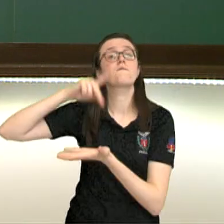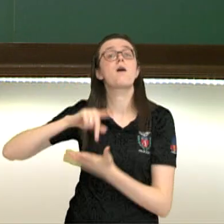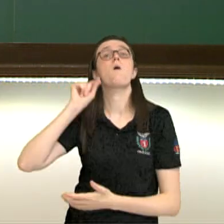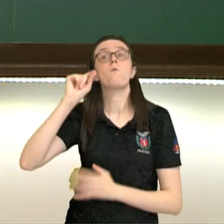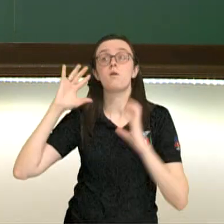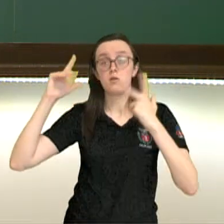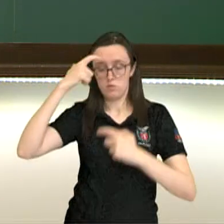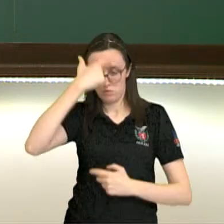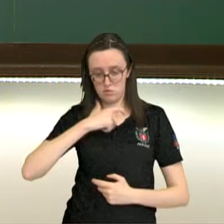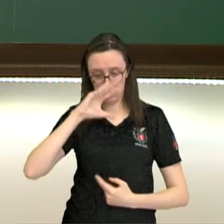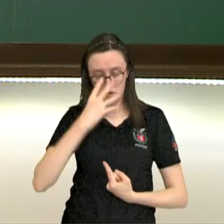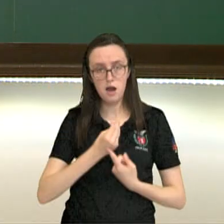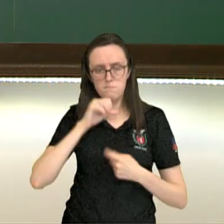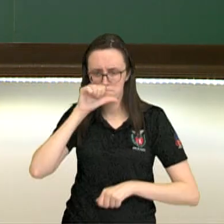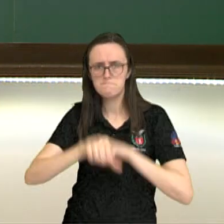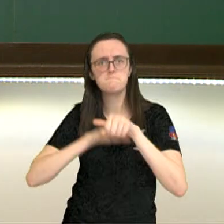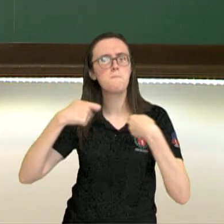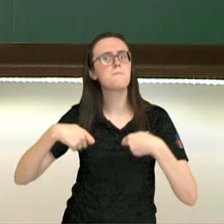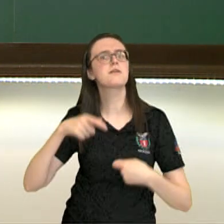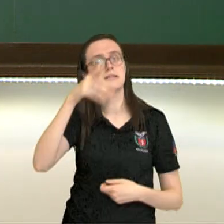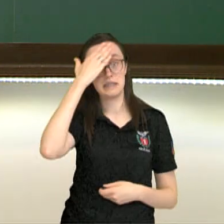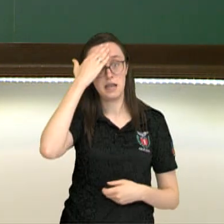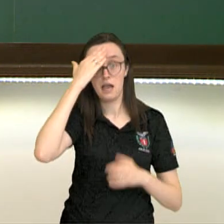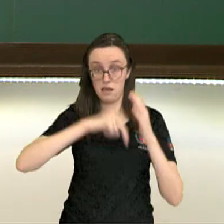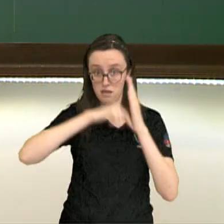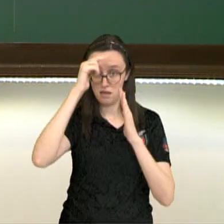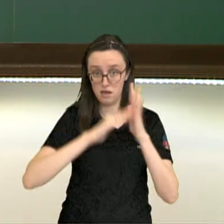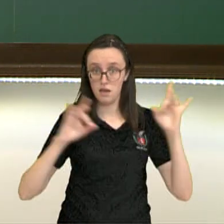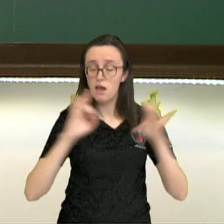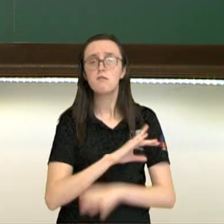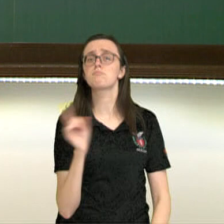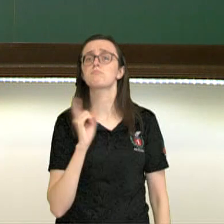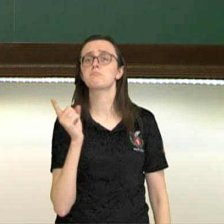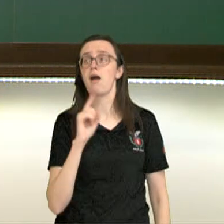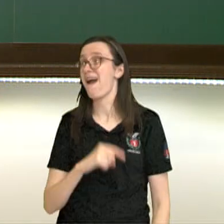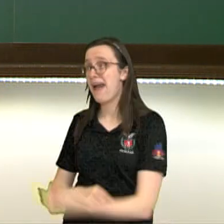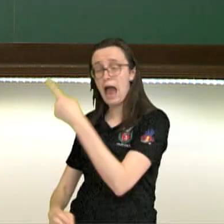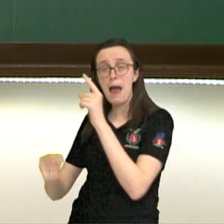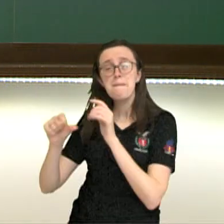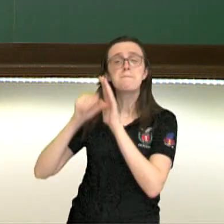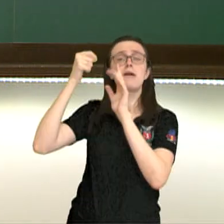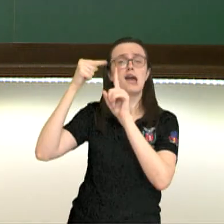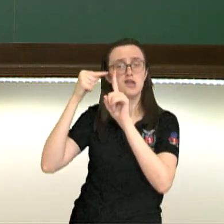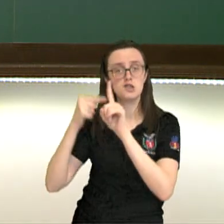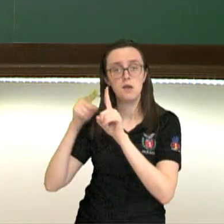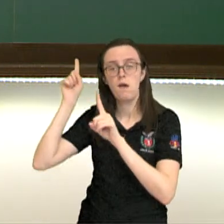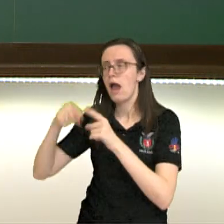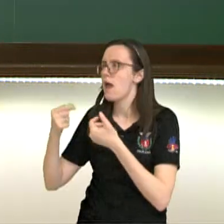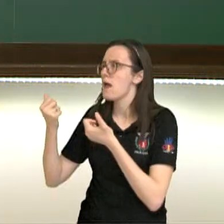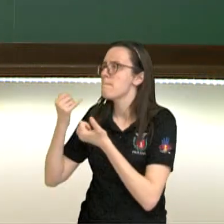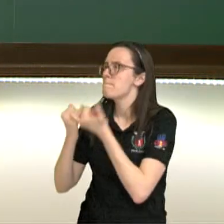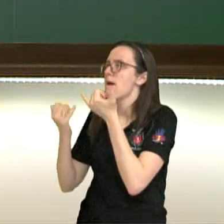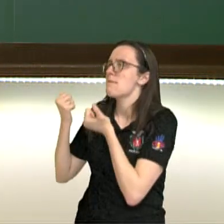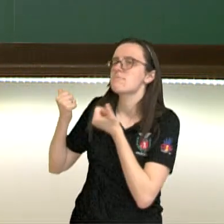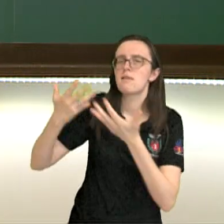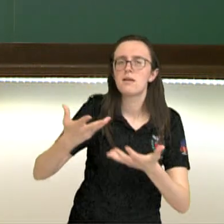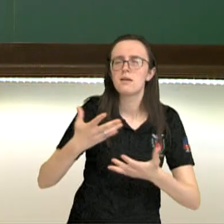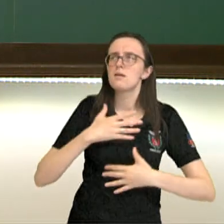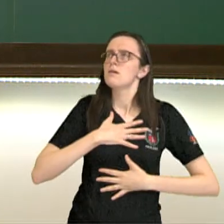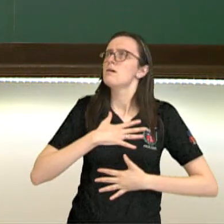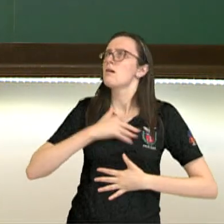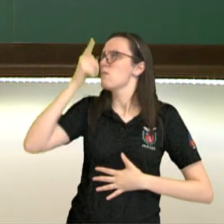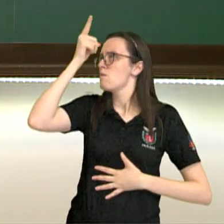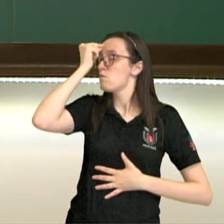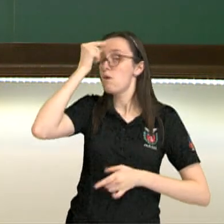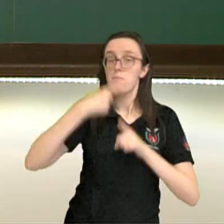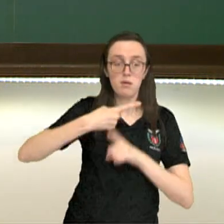os artistas tiveram que se reinventar? A pintura não acabou. O impressionismo traz um alívio aos artistas, porque